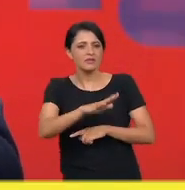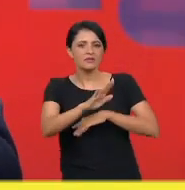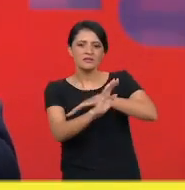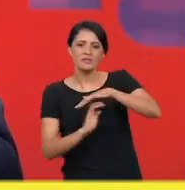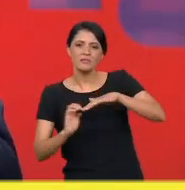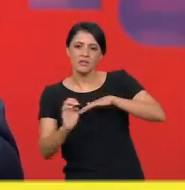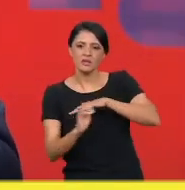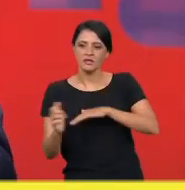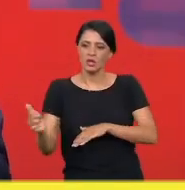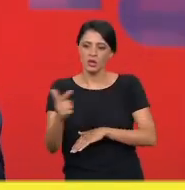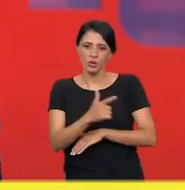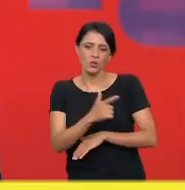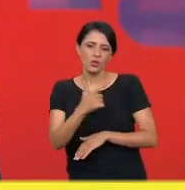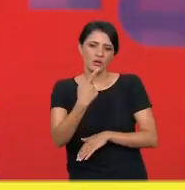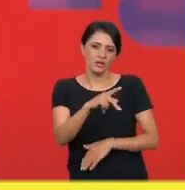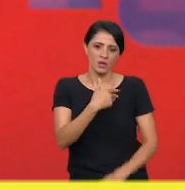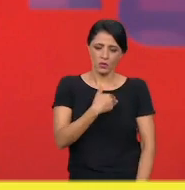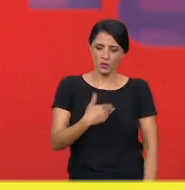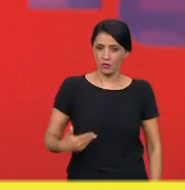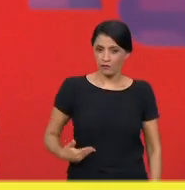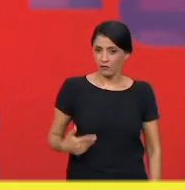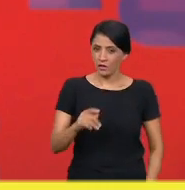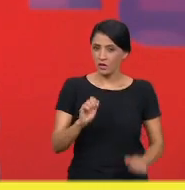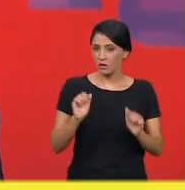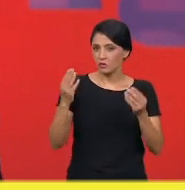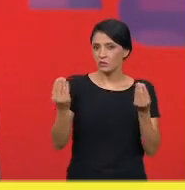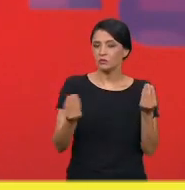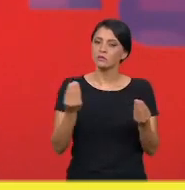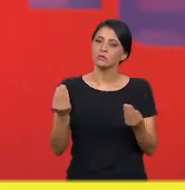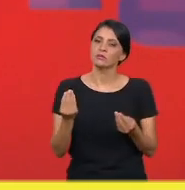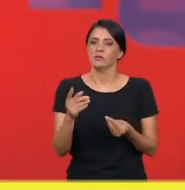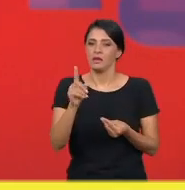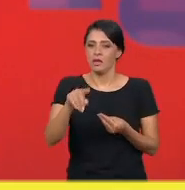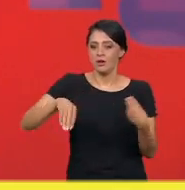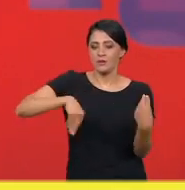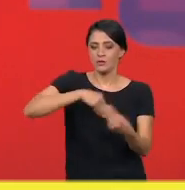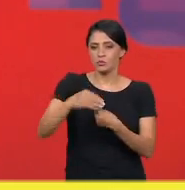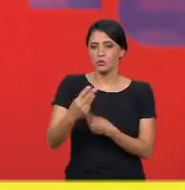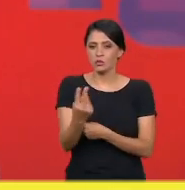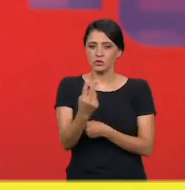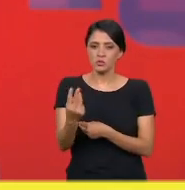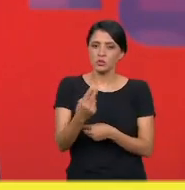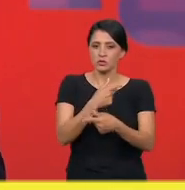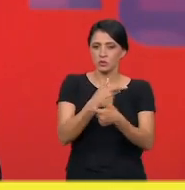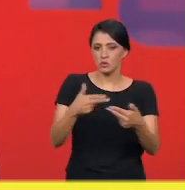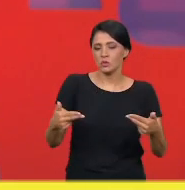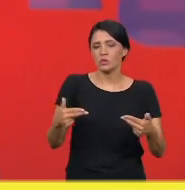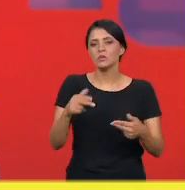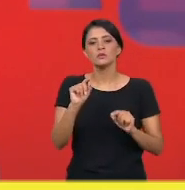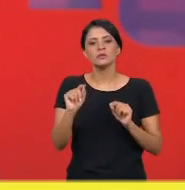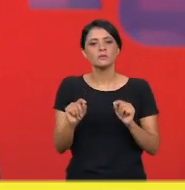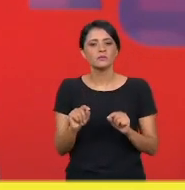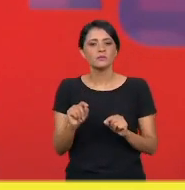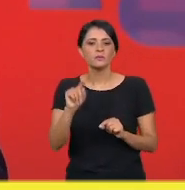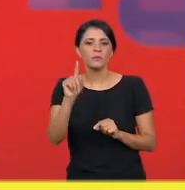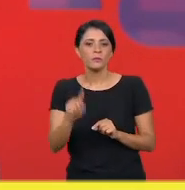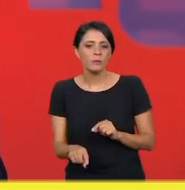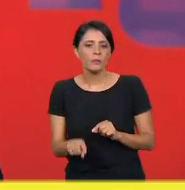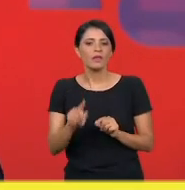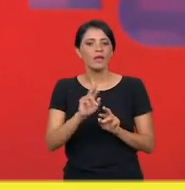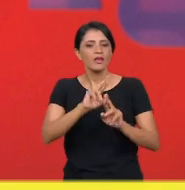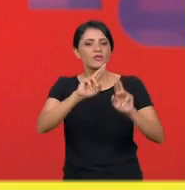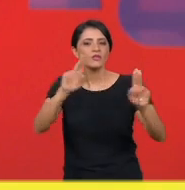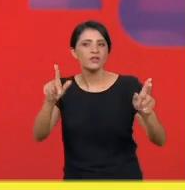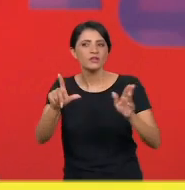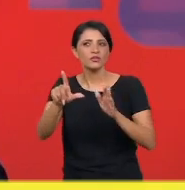empresas hoje do que necessariamente de governos soberanos. É uma mistura das duas coisas, é muito diferente